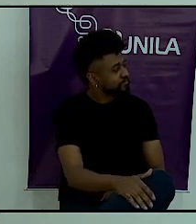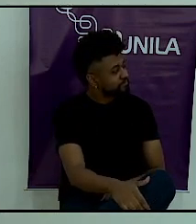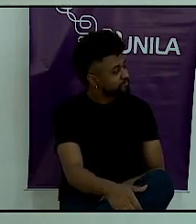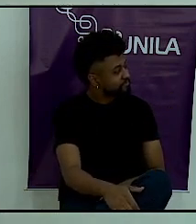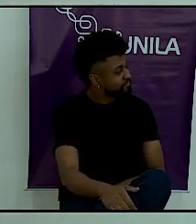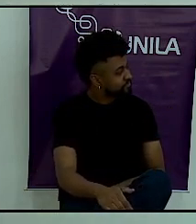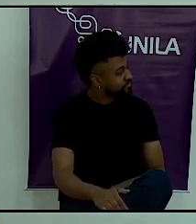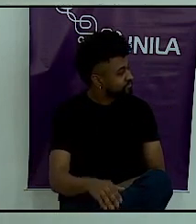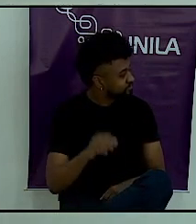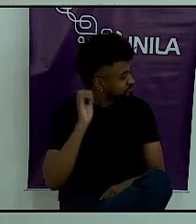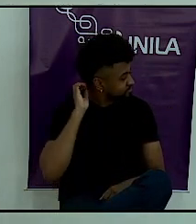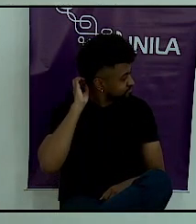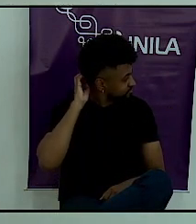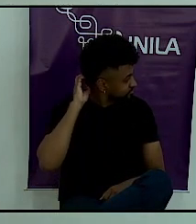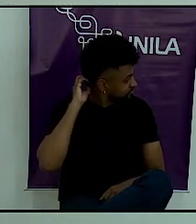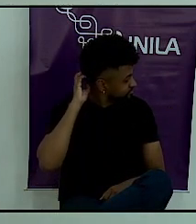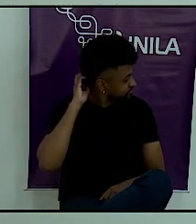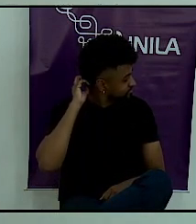Não dá para dizer vote em mim, né? Senão...